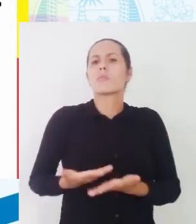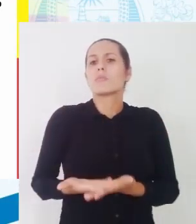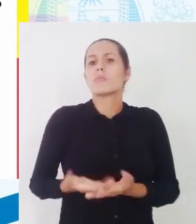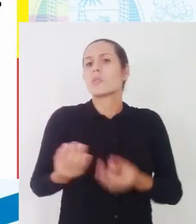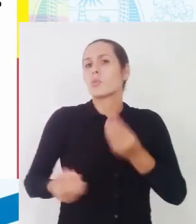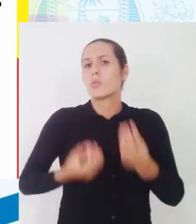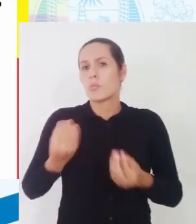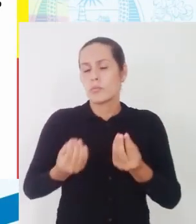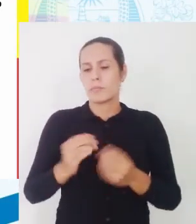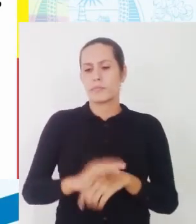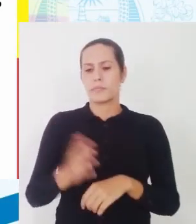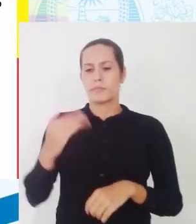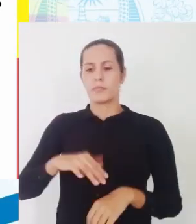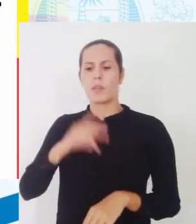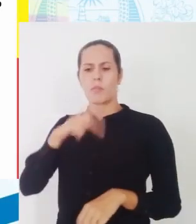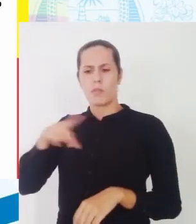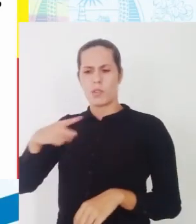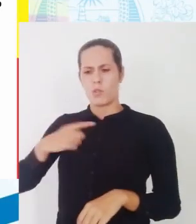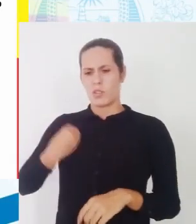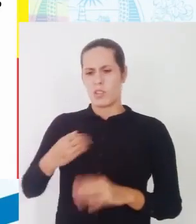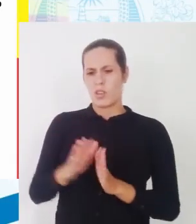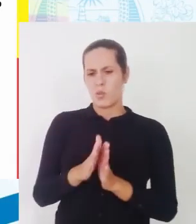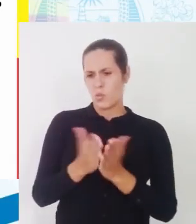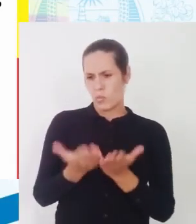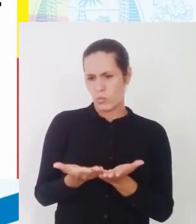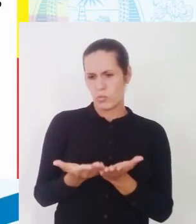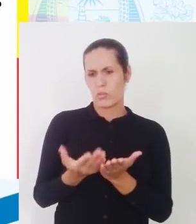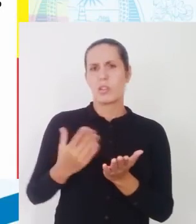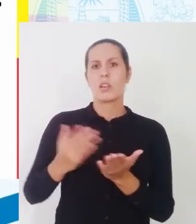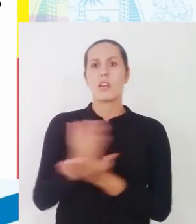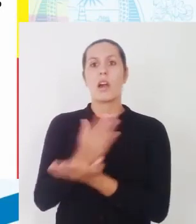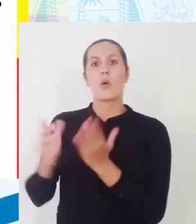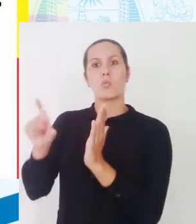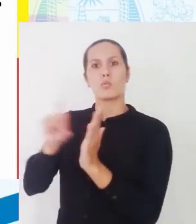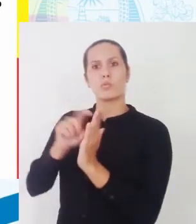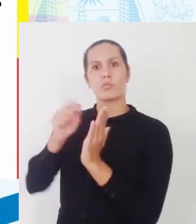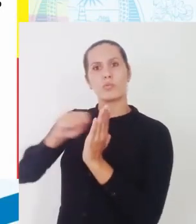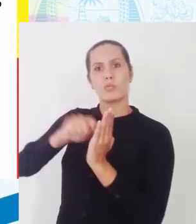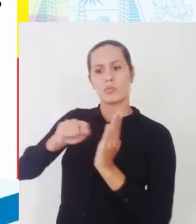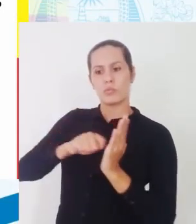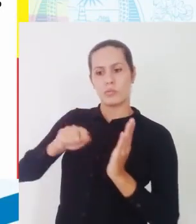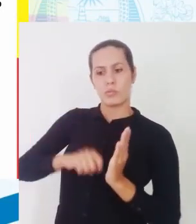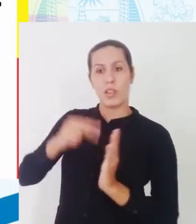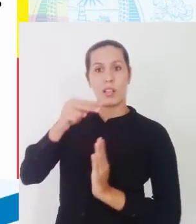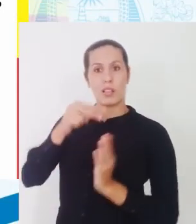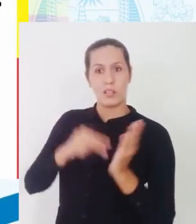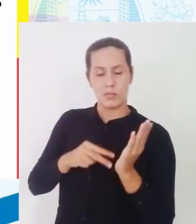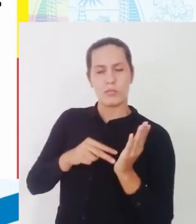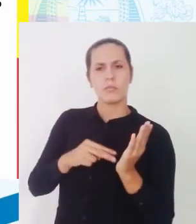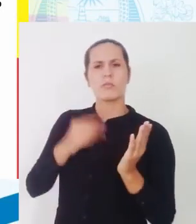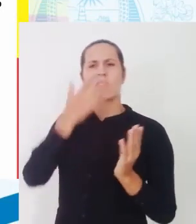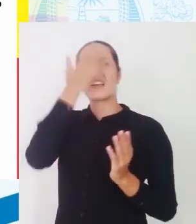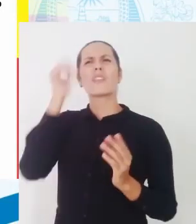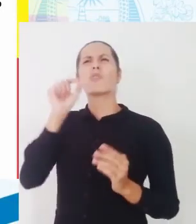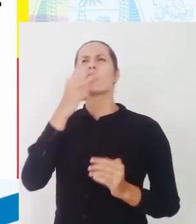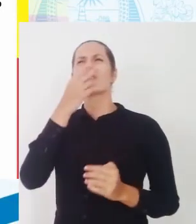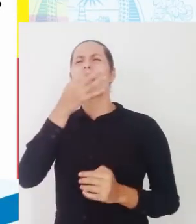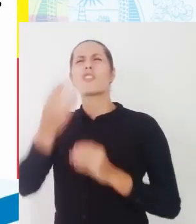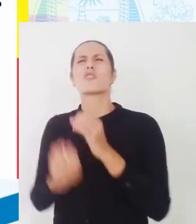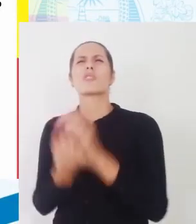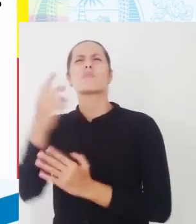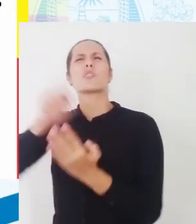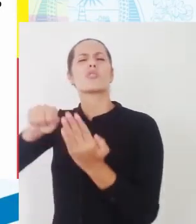aula? A professora tem um caderno e alguns bilhetes que ela leu nas mãos. Quem você acha que escreveu